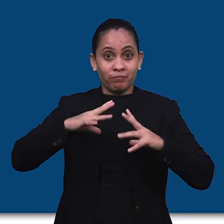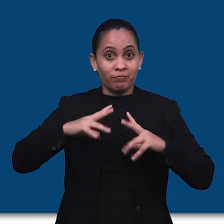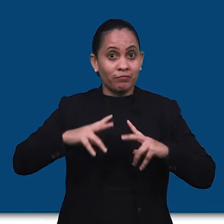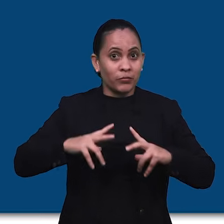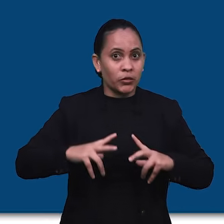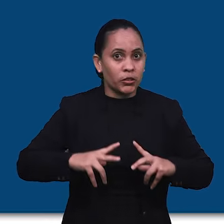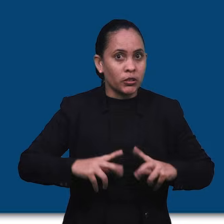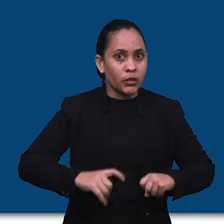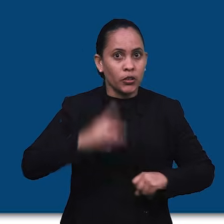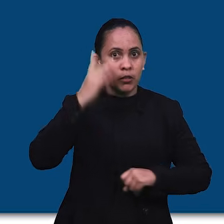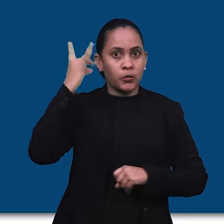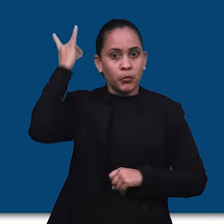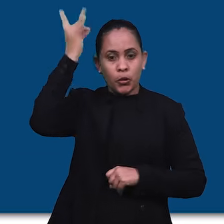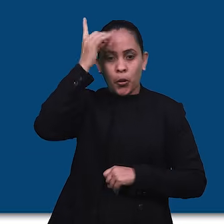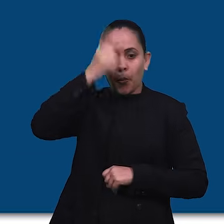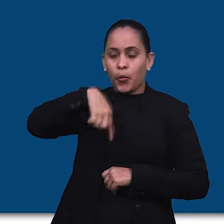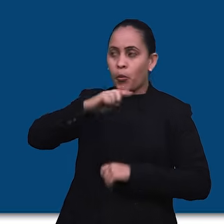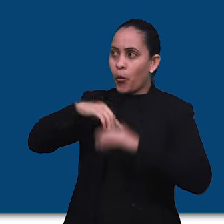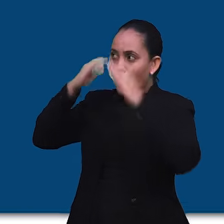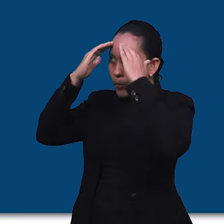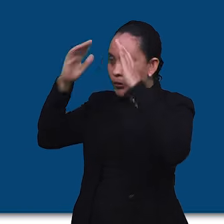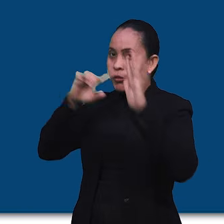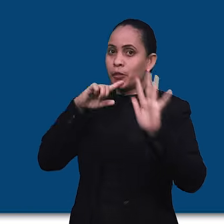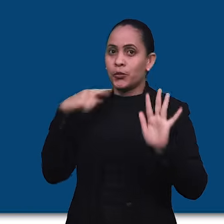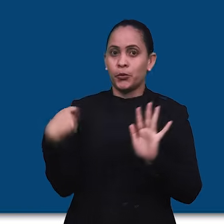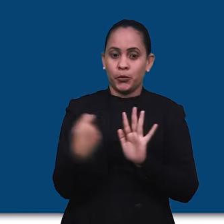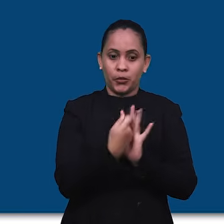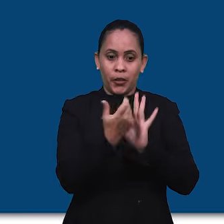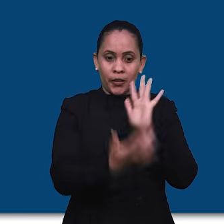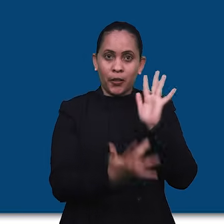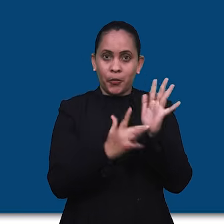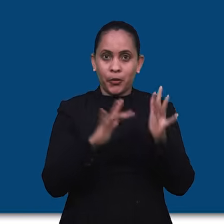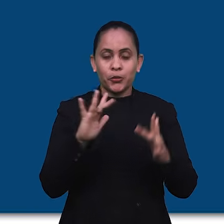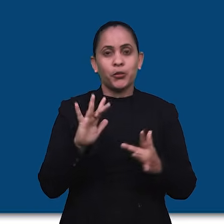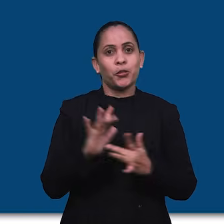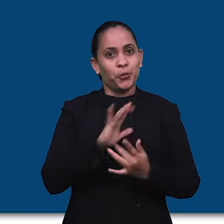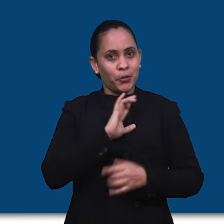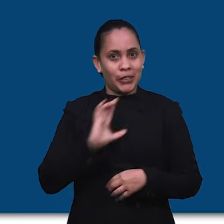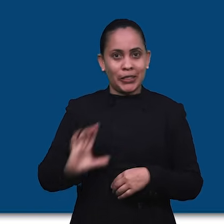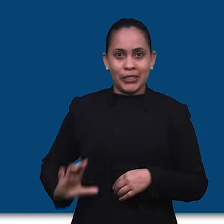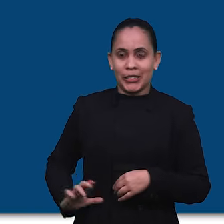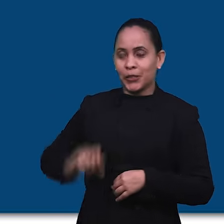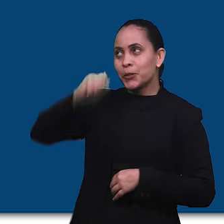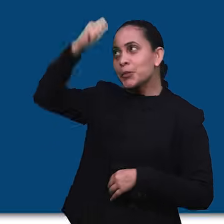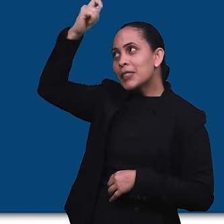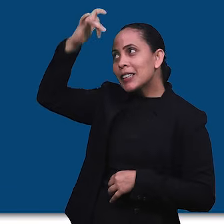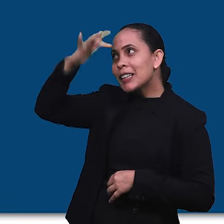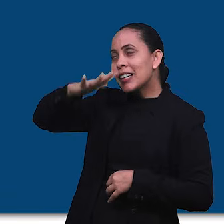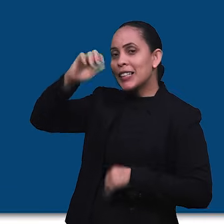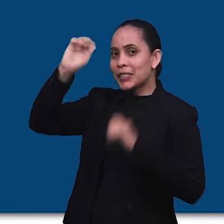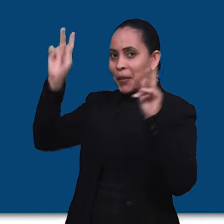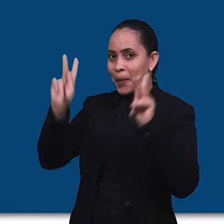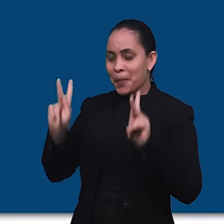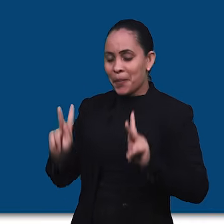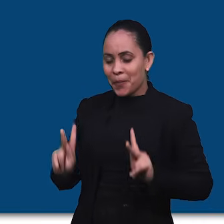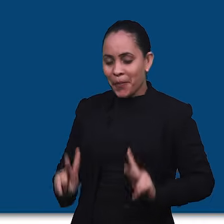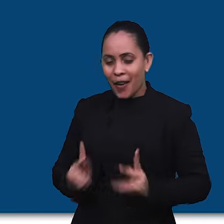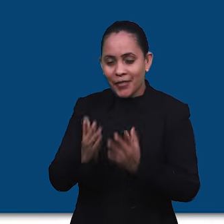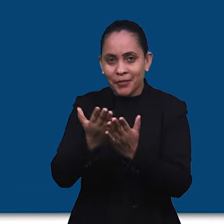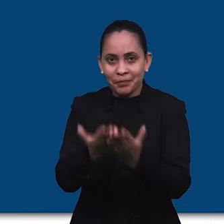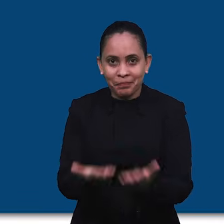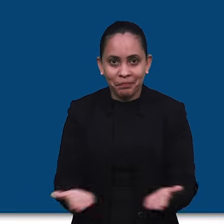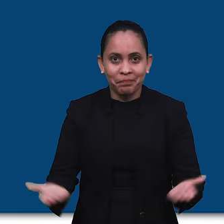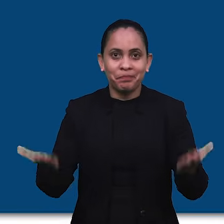Espírito, para a obediência e aspersão do sangue de Jesus Cristo, graça e paz vos